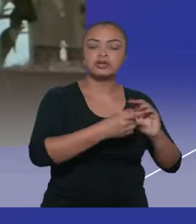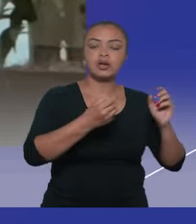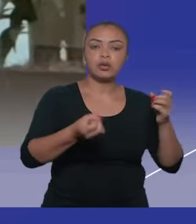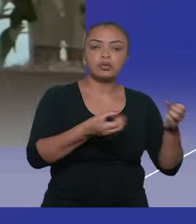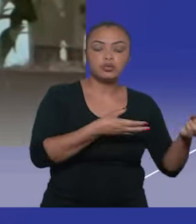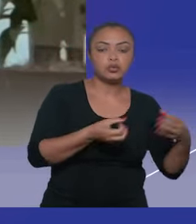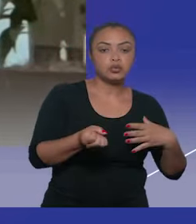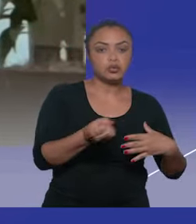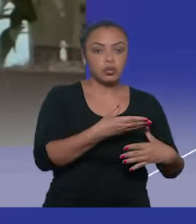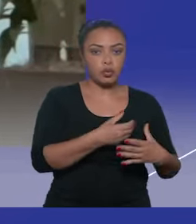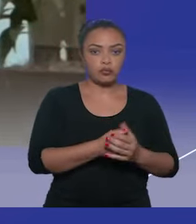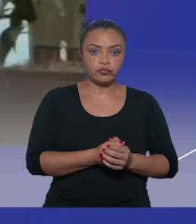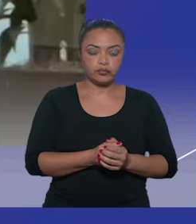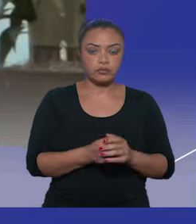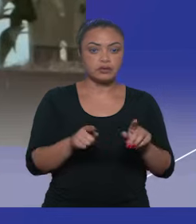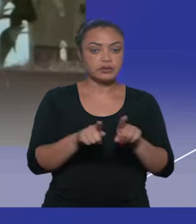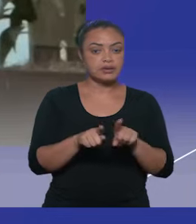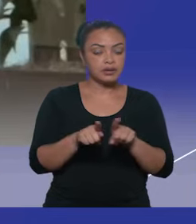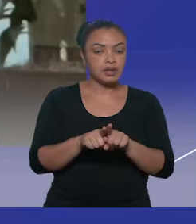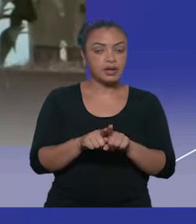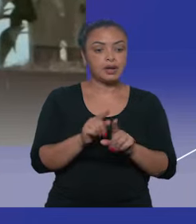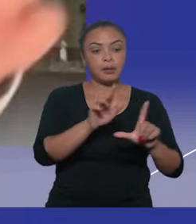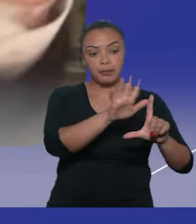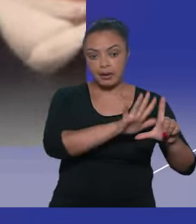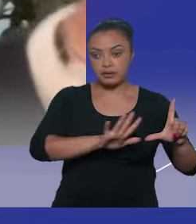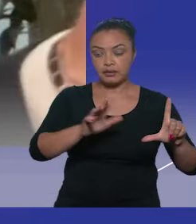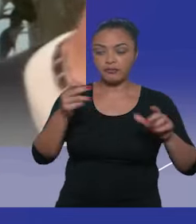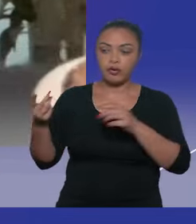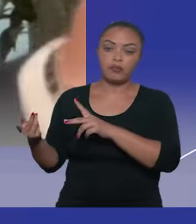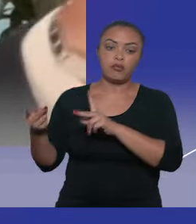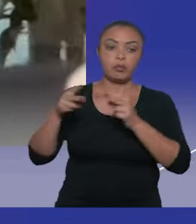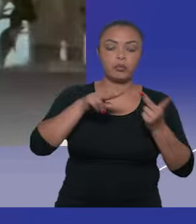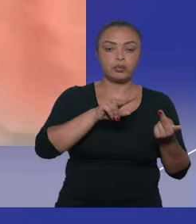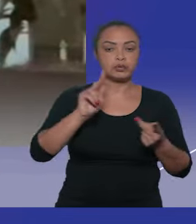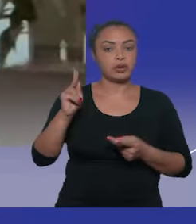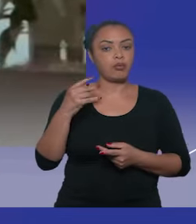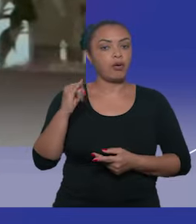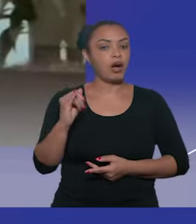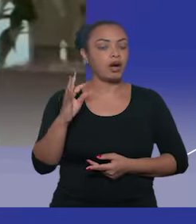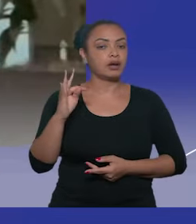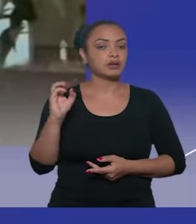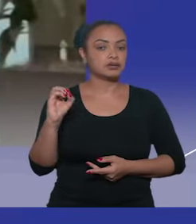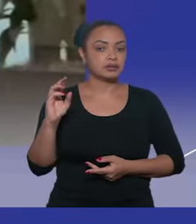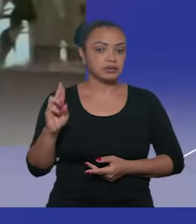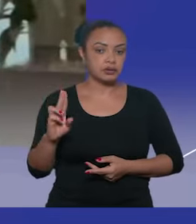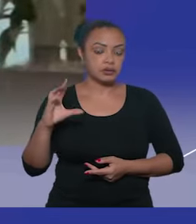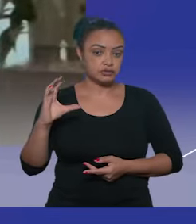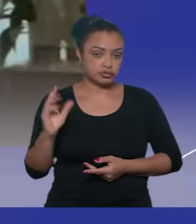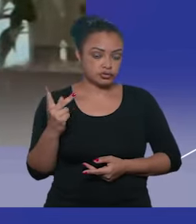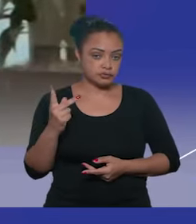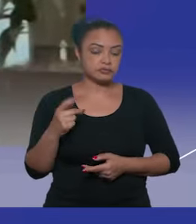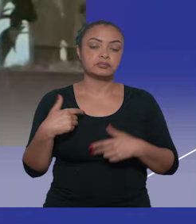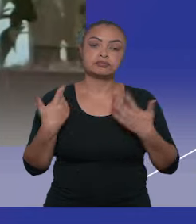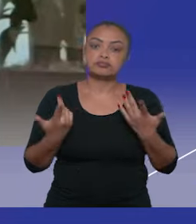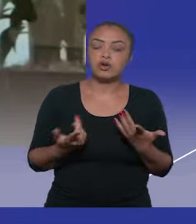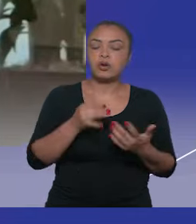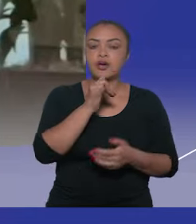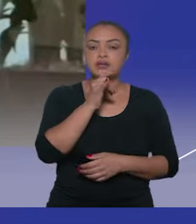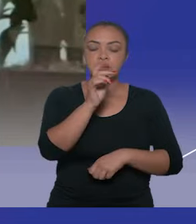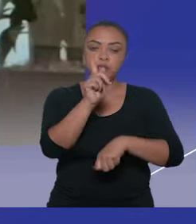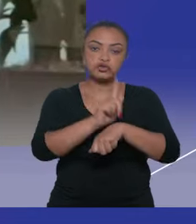os novos pontos dessa plataforma digital, cada vez mais trazendo soluções do high touch para essa plataforma digital.